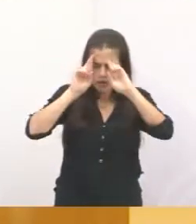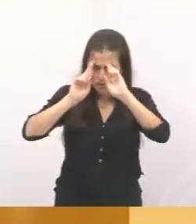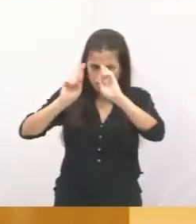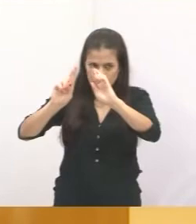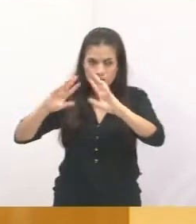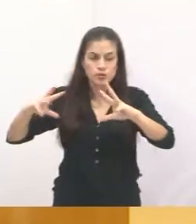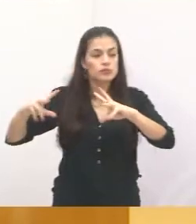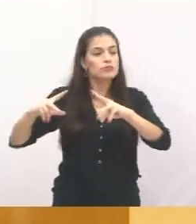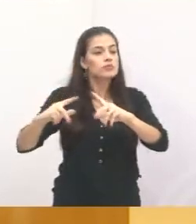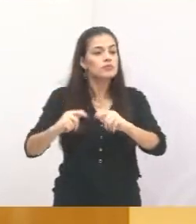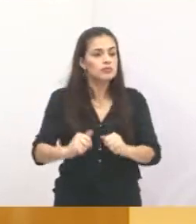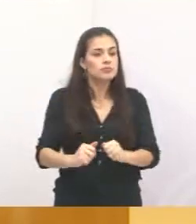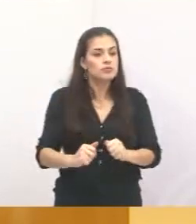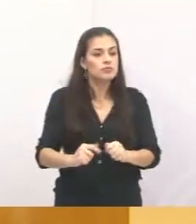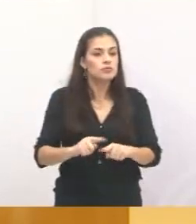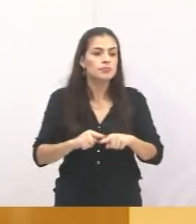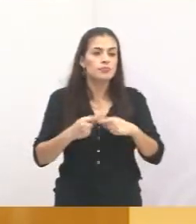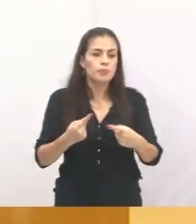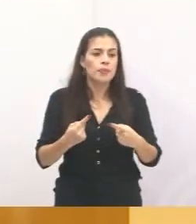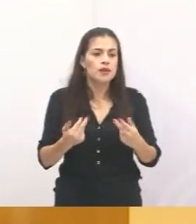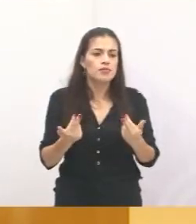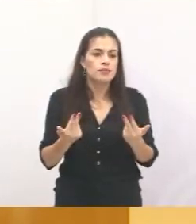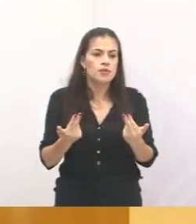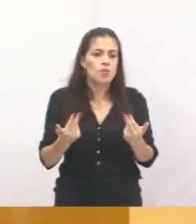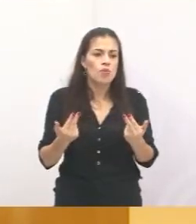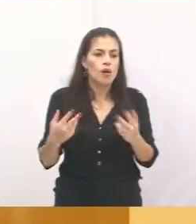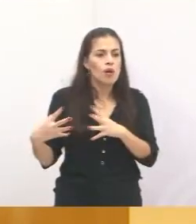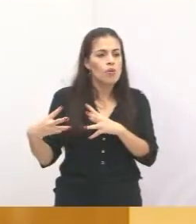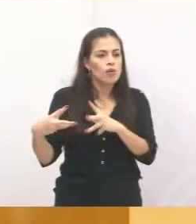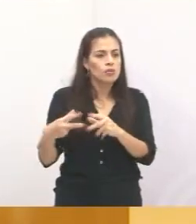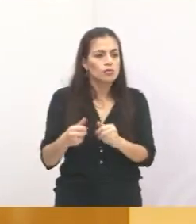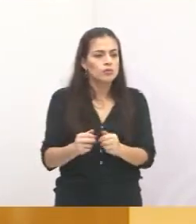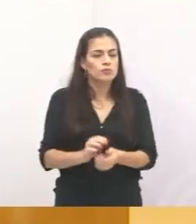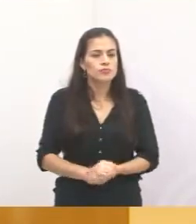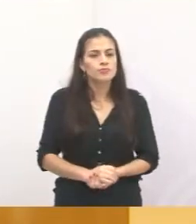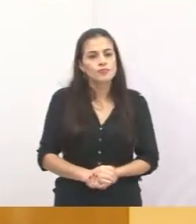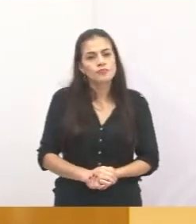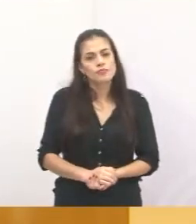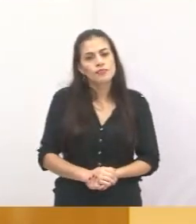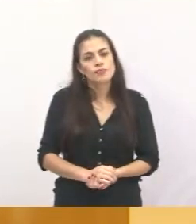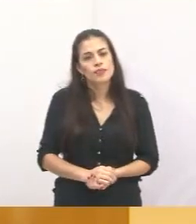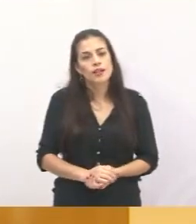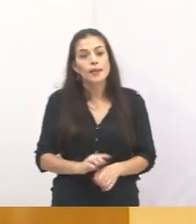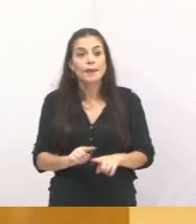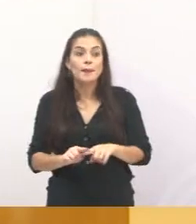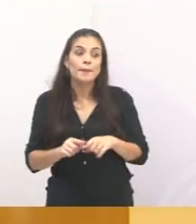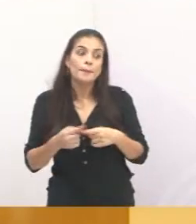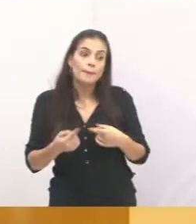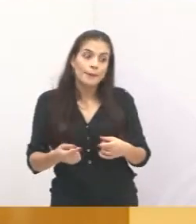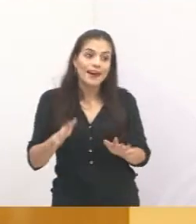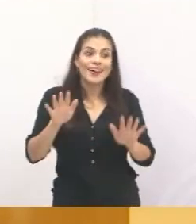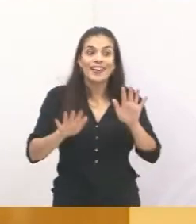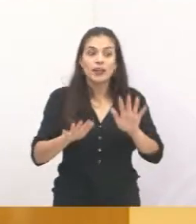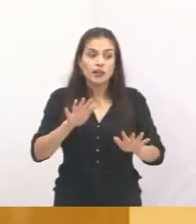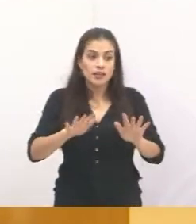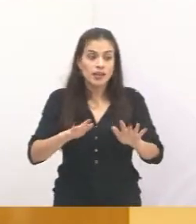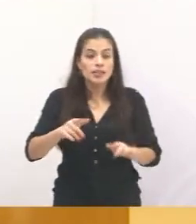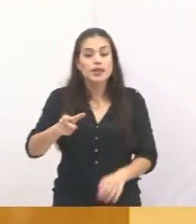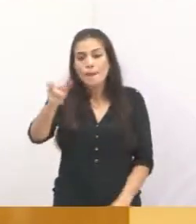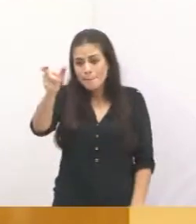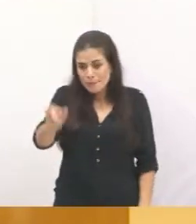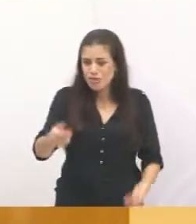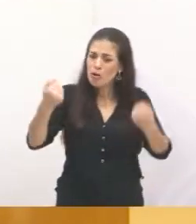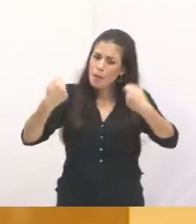todos, mas eu sou igual a todos. Mas tem caso que tem que ser quem tem conhecimento. Quem